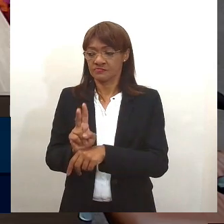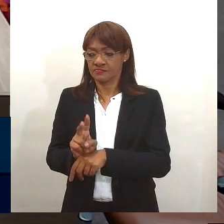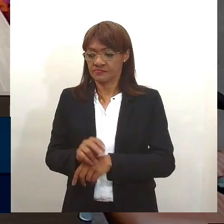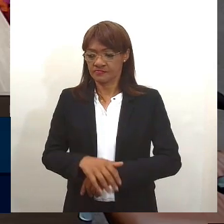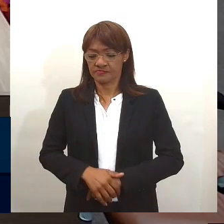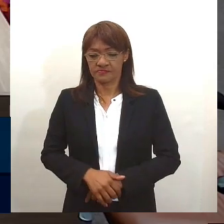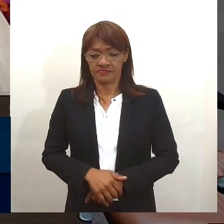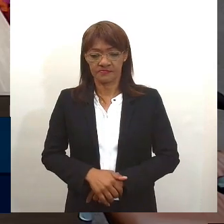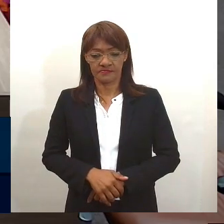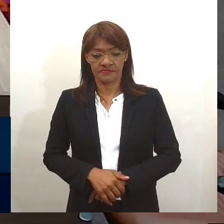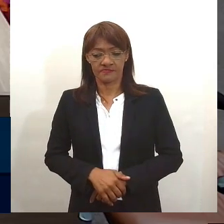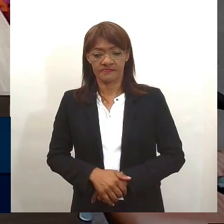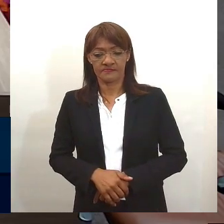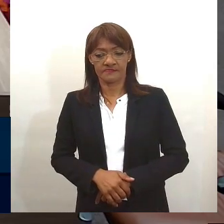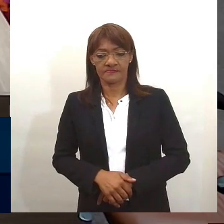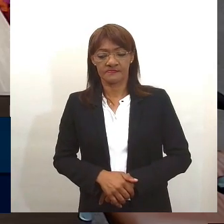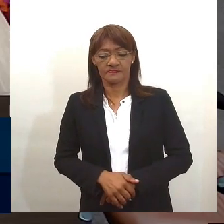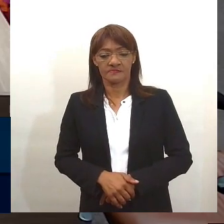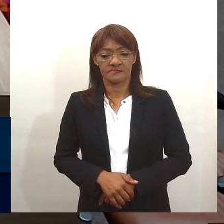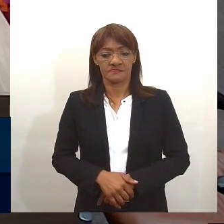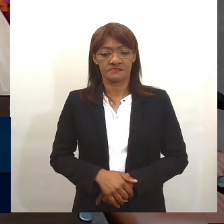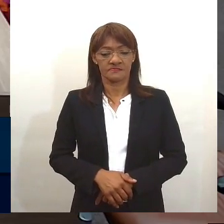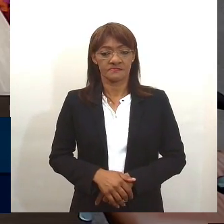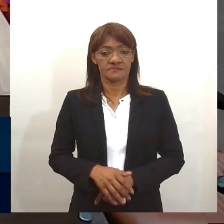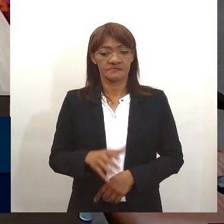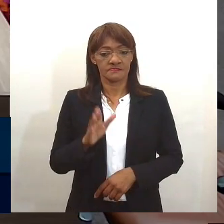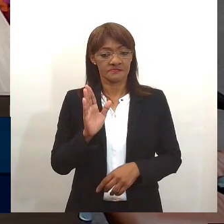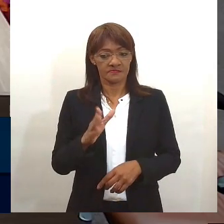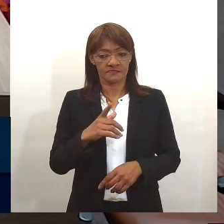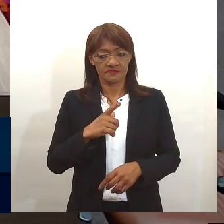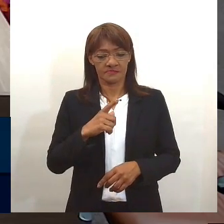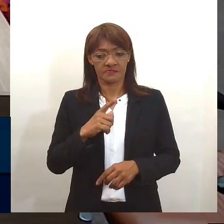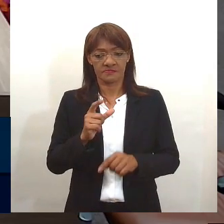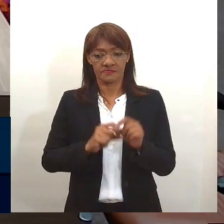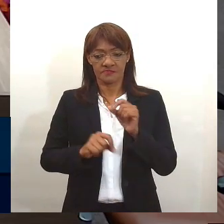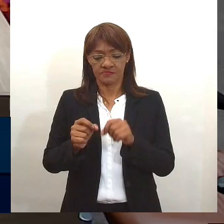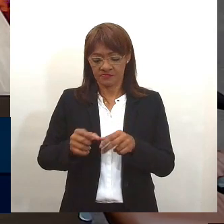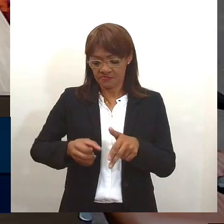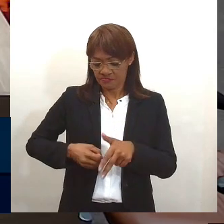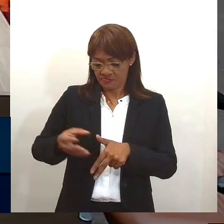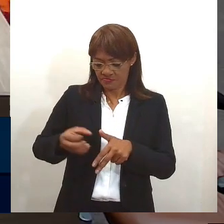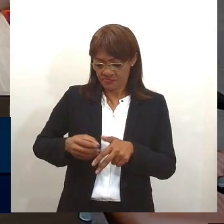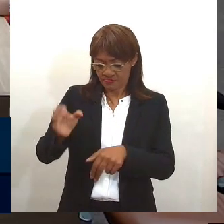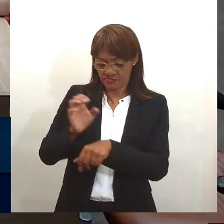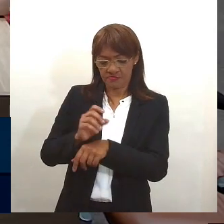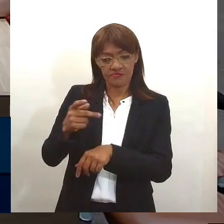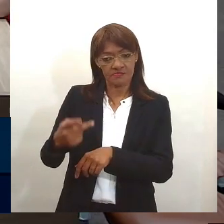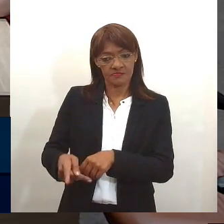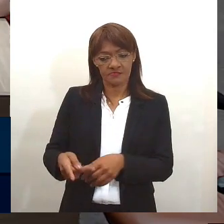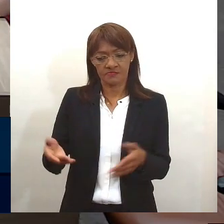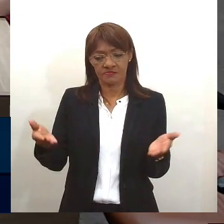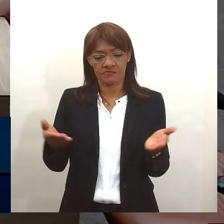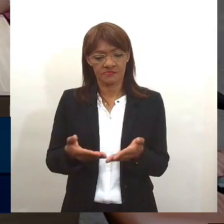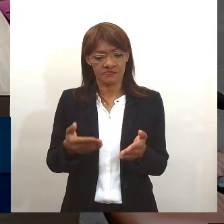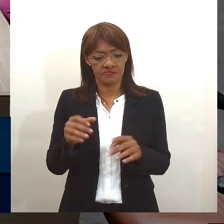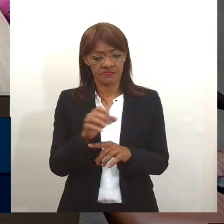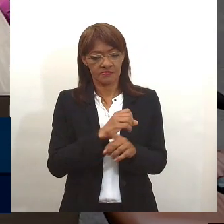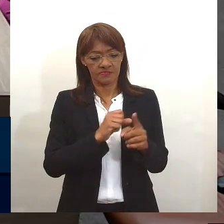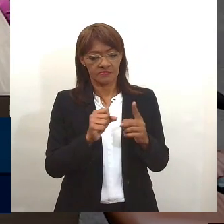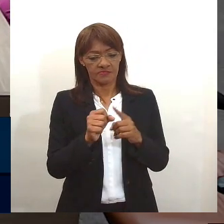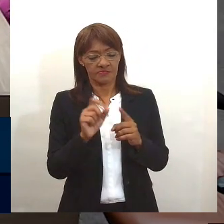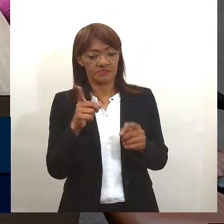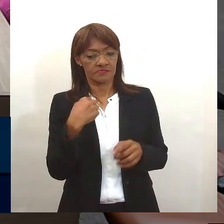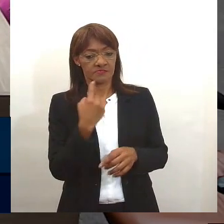Sobre a questão especificamente das despesas do Estado, então, a gente teve esse aumento da assistência social, nós tivemos um